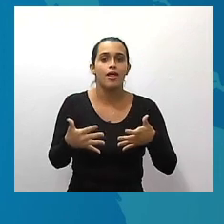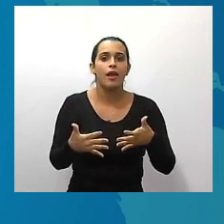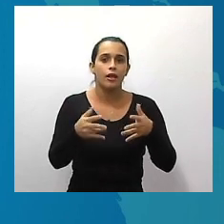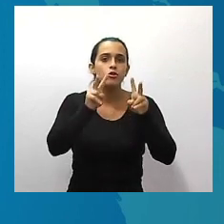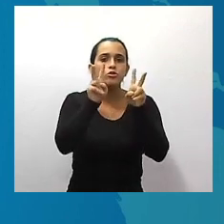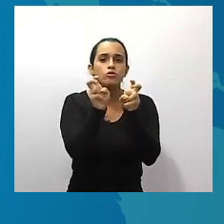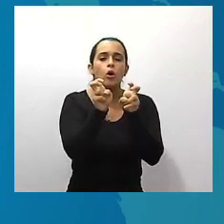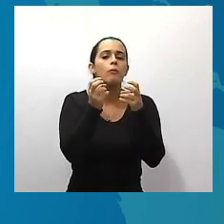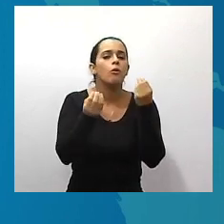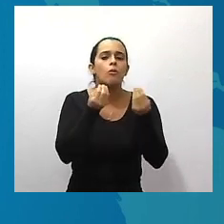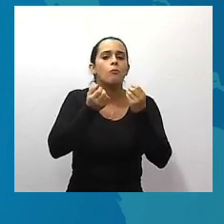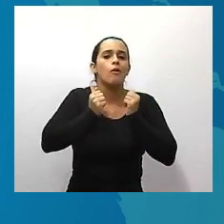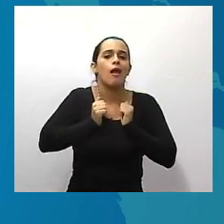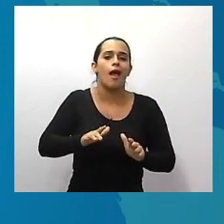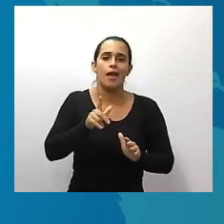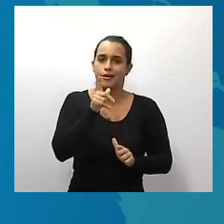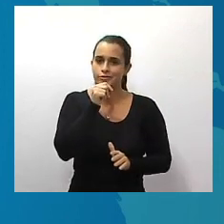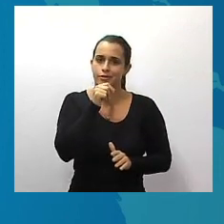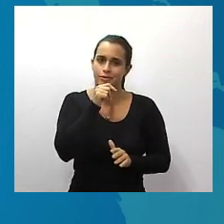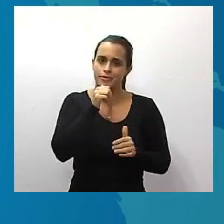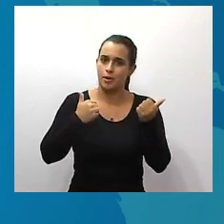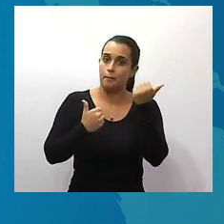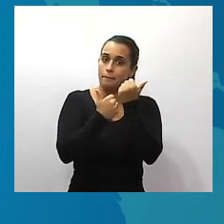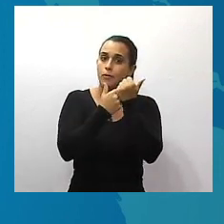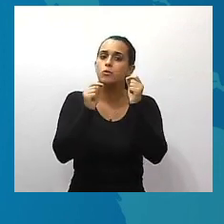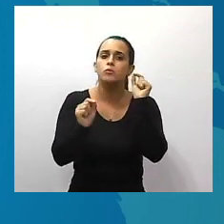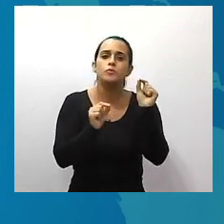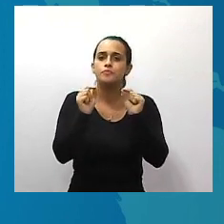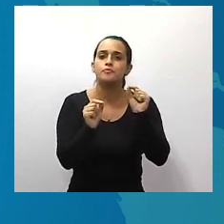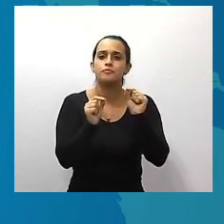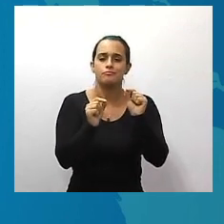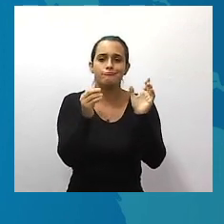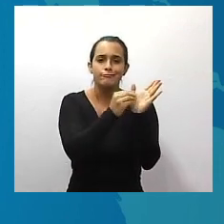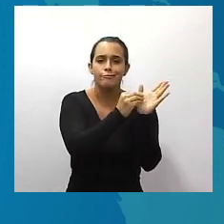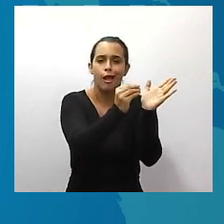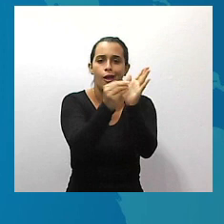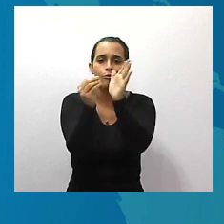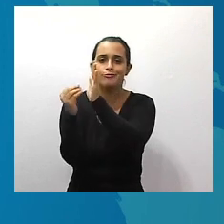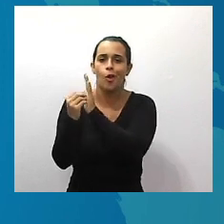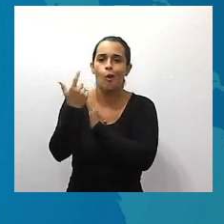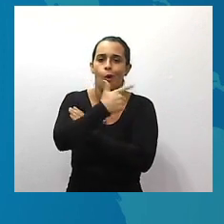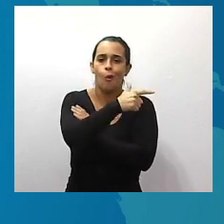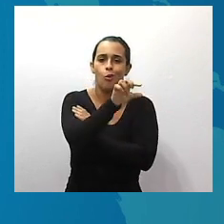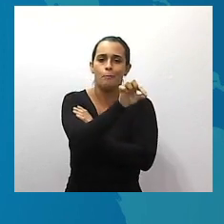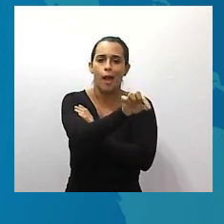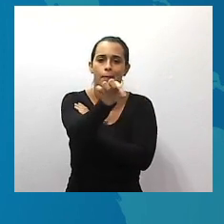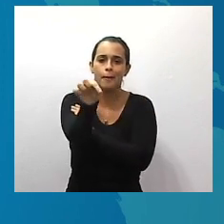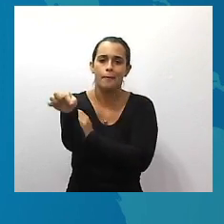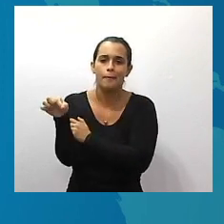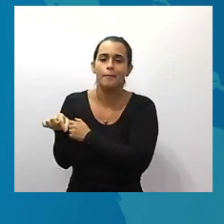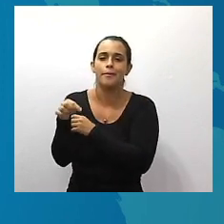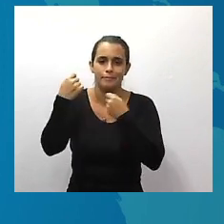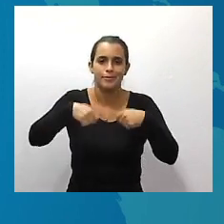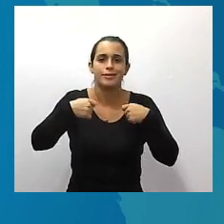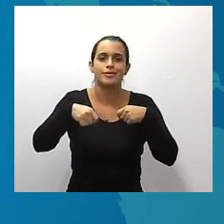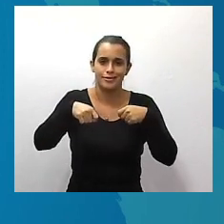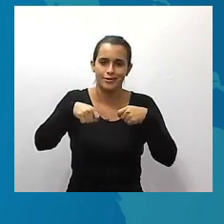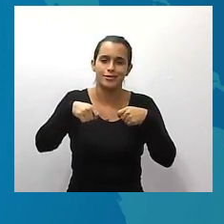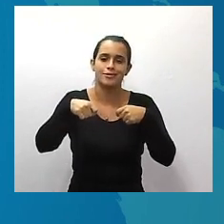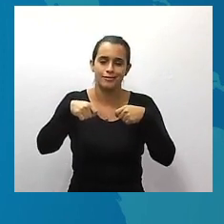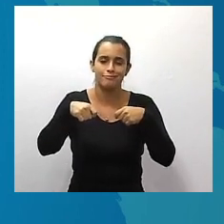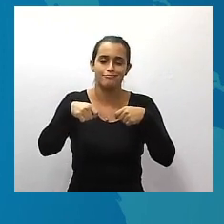como colher grama congelada. Então eles começaram a entender que precisavam guardar esse material e qual a melhor